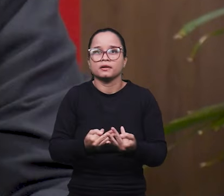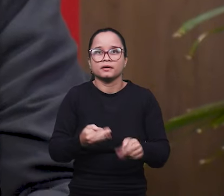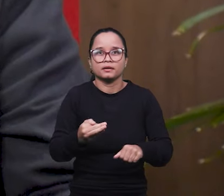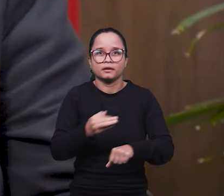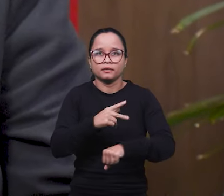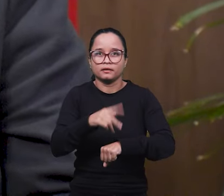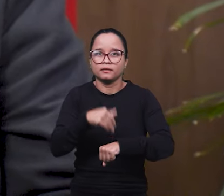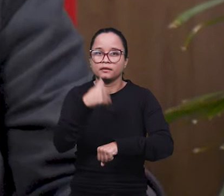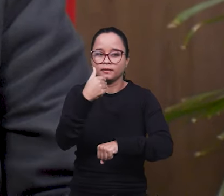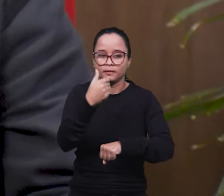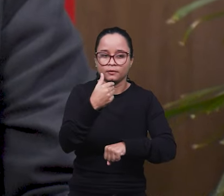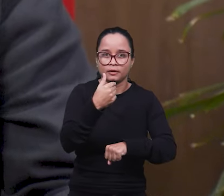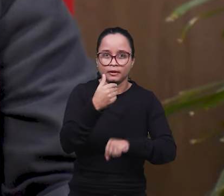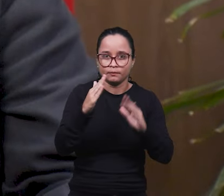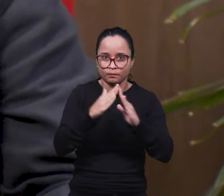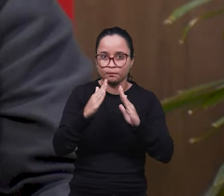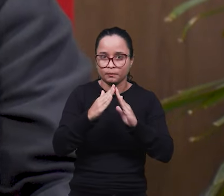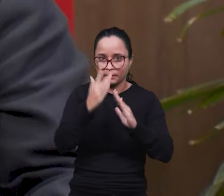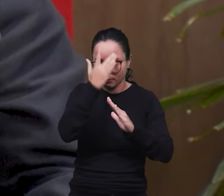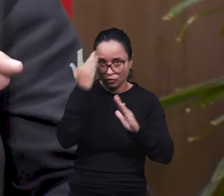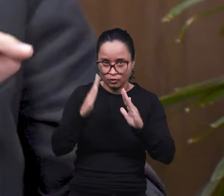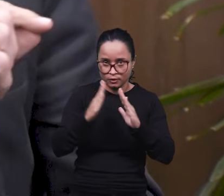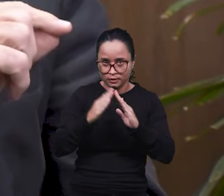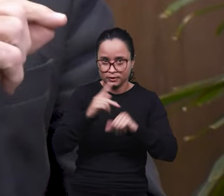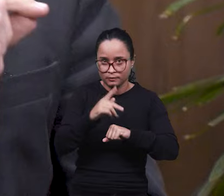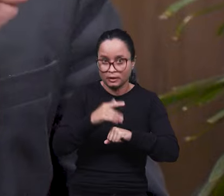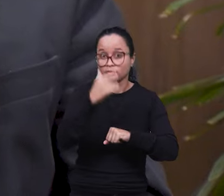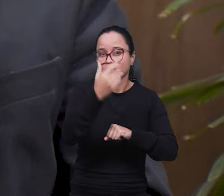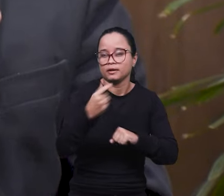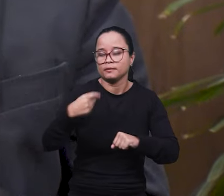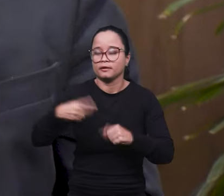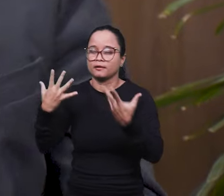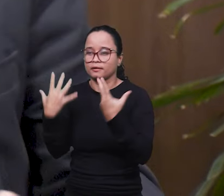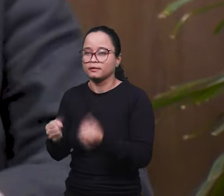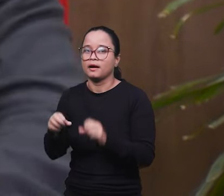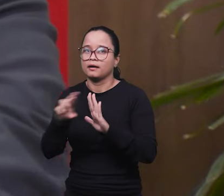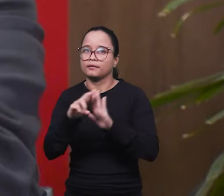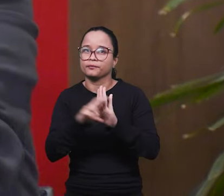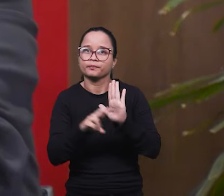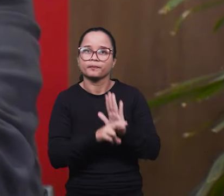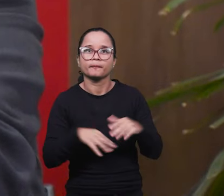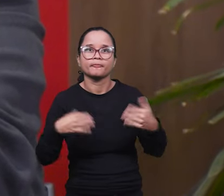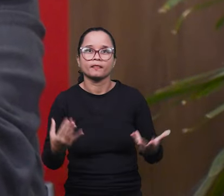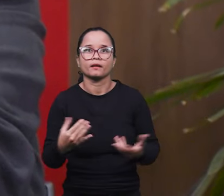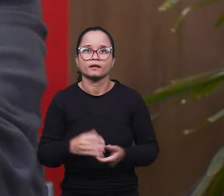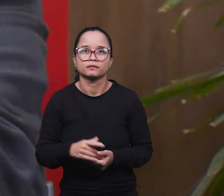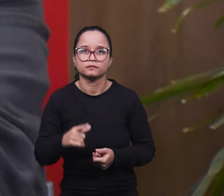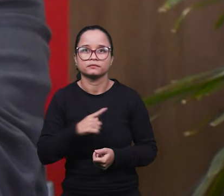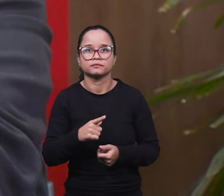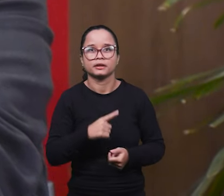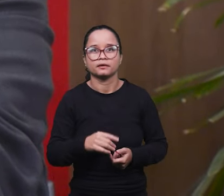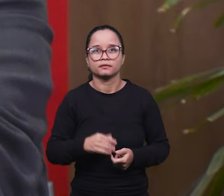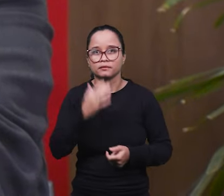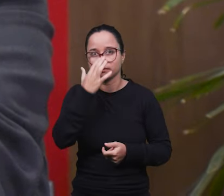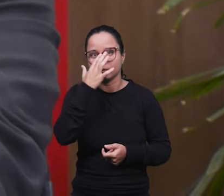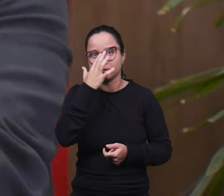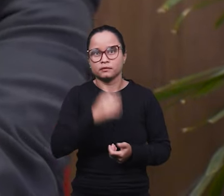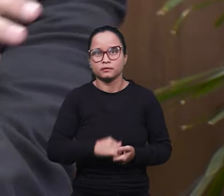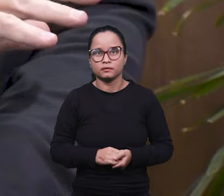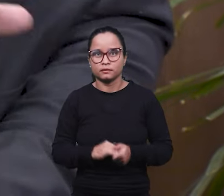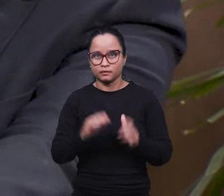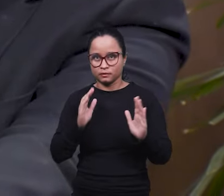regras da da da das casas lá eu queria falar um pouquinho da Vitória ela não falou é mas o seguinte n no no rotter tem uma